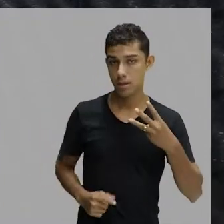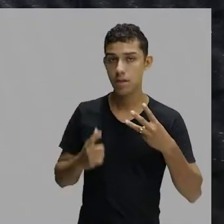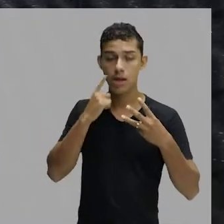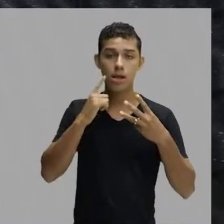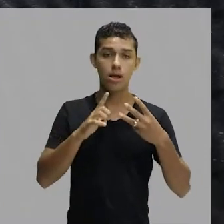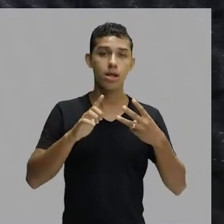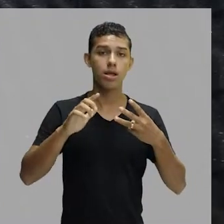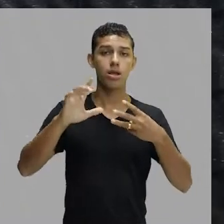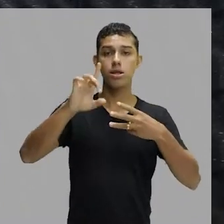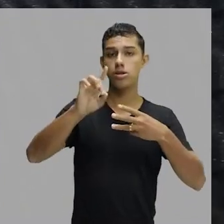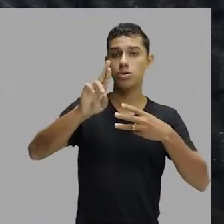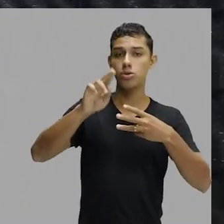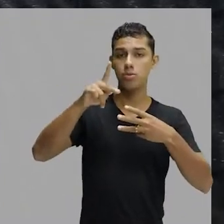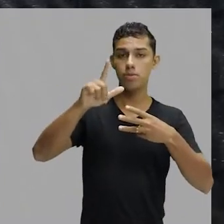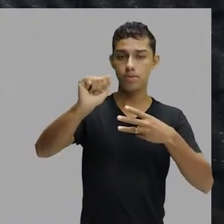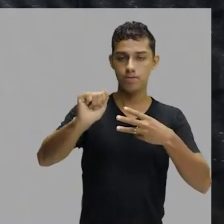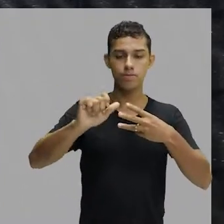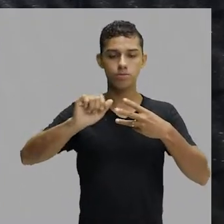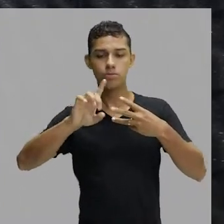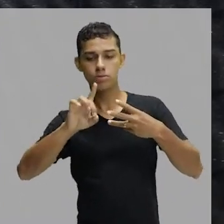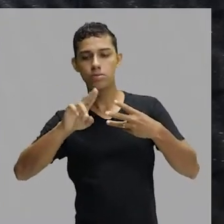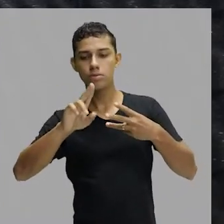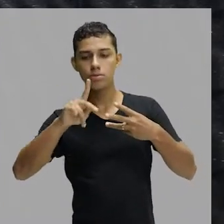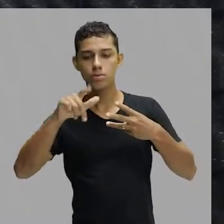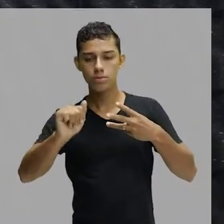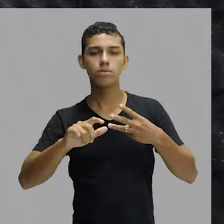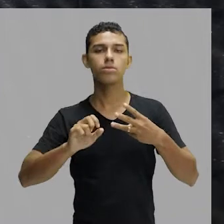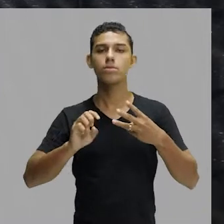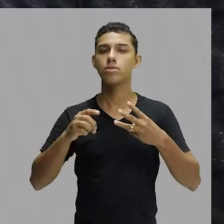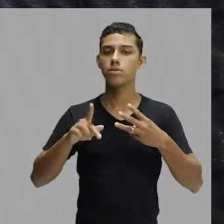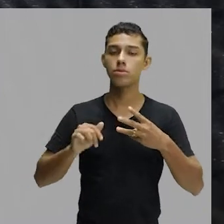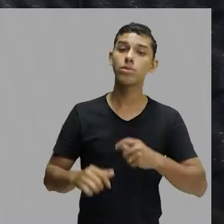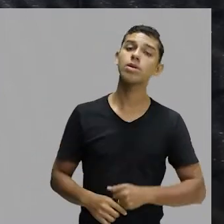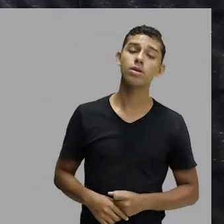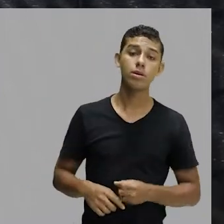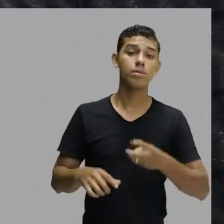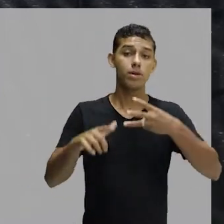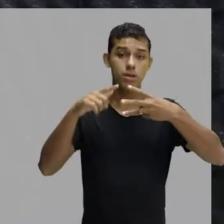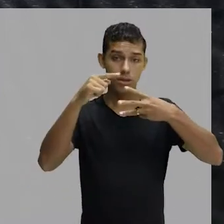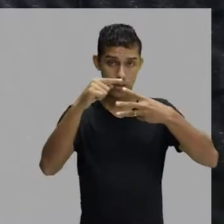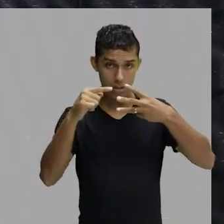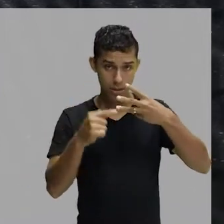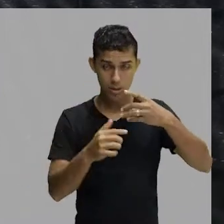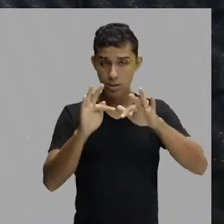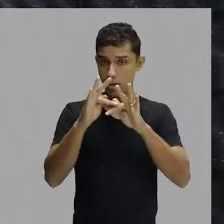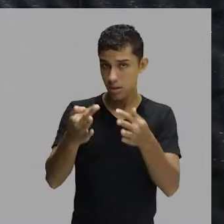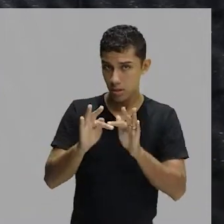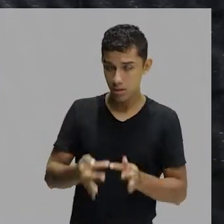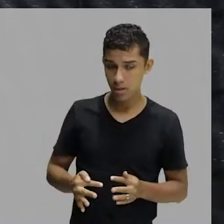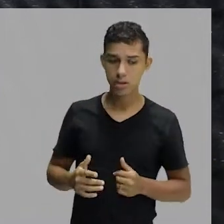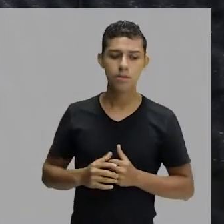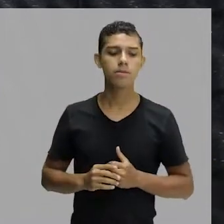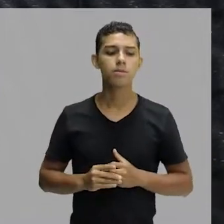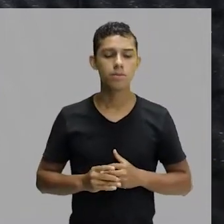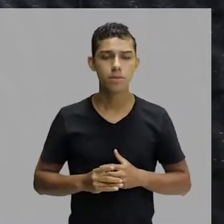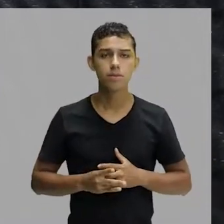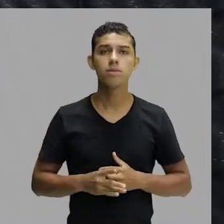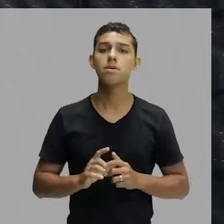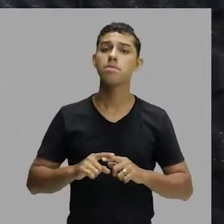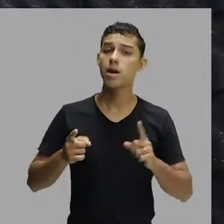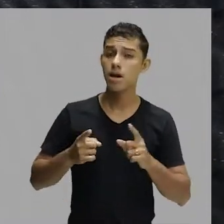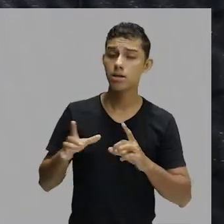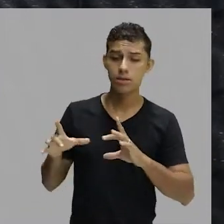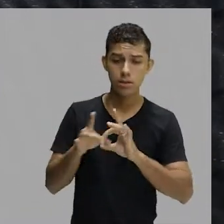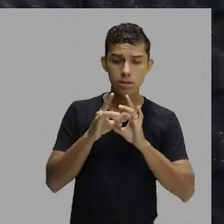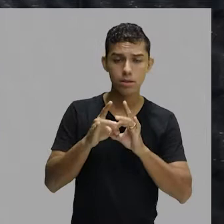3 ligações simples, né? Assim, fixadas. Mas isso não acontece, turma. Essas ligações